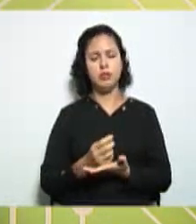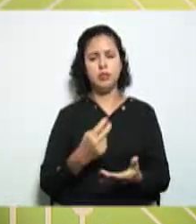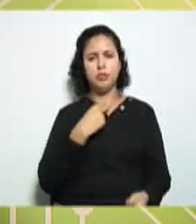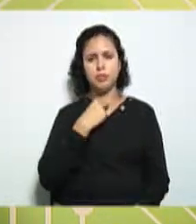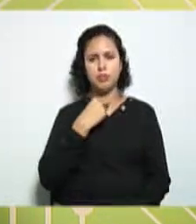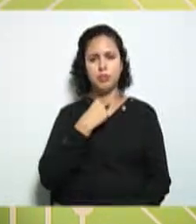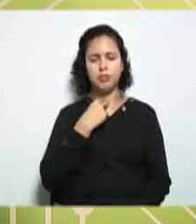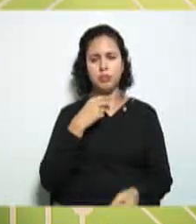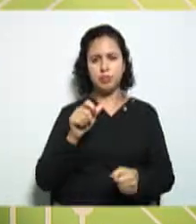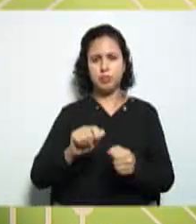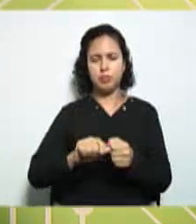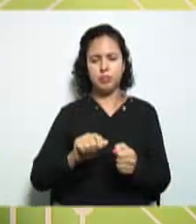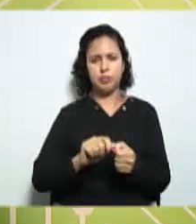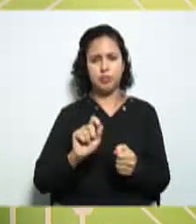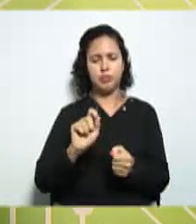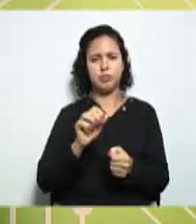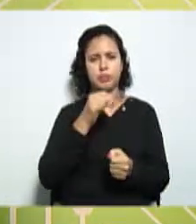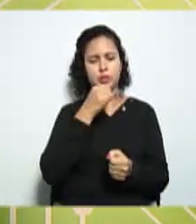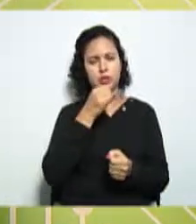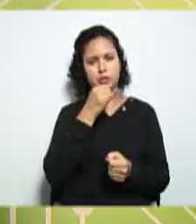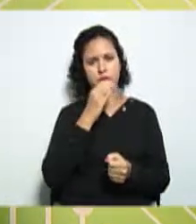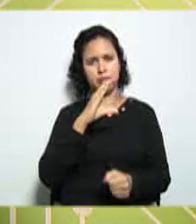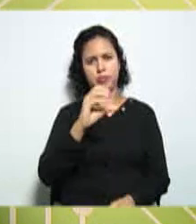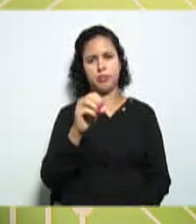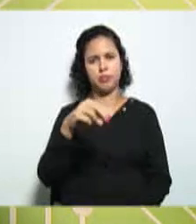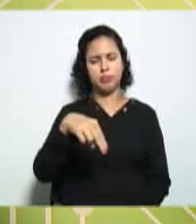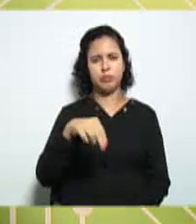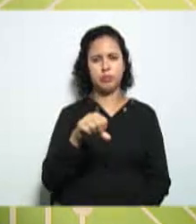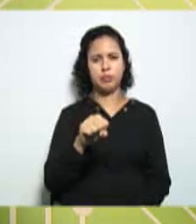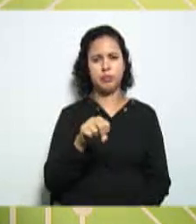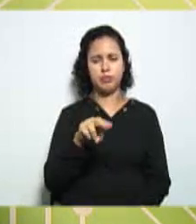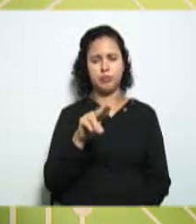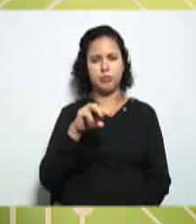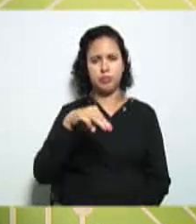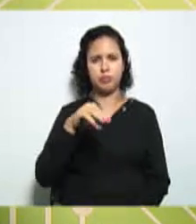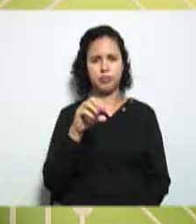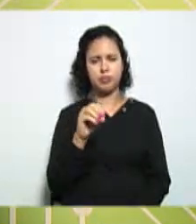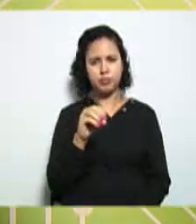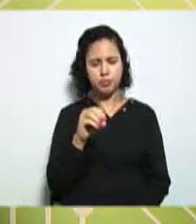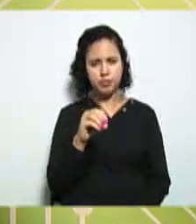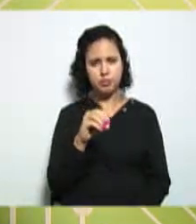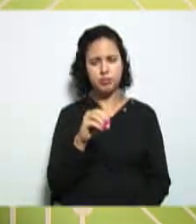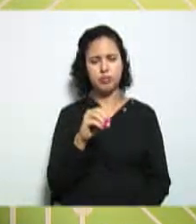lá de, vamos supor, de consumo, né? Então,